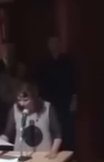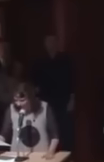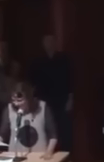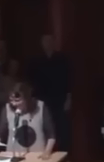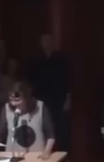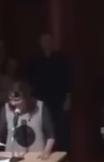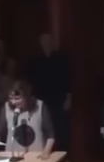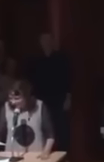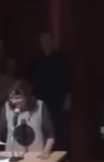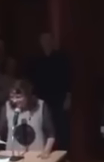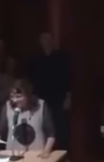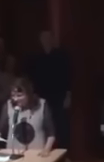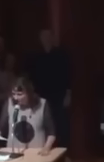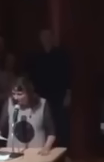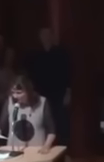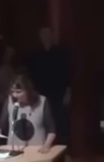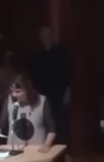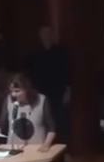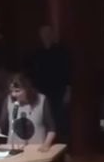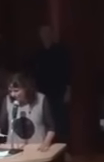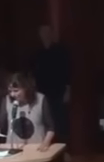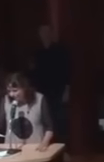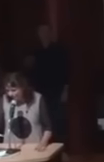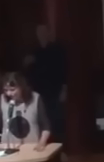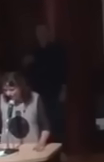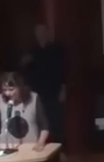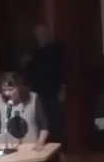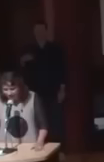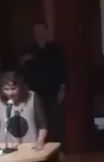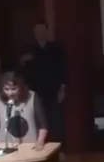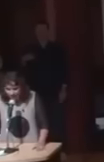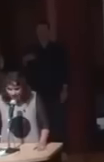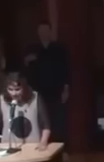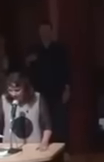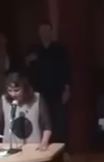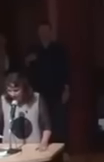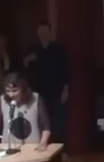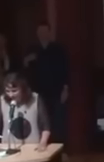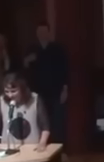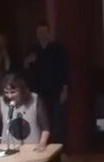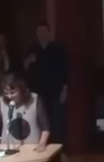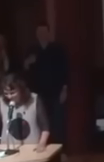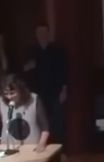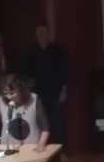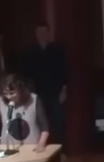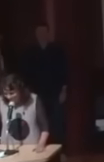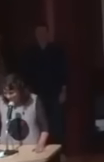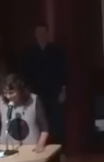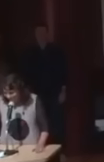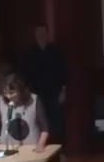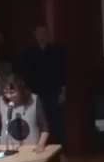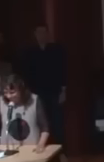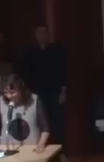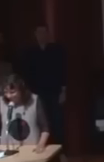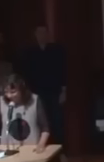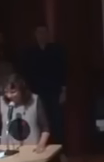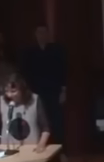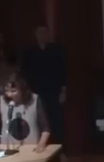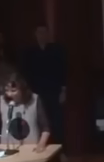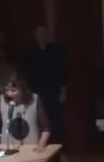Ronald Sherlade, da CBPF, o deputado estadual Valdec,